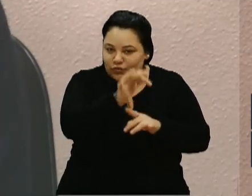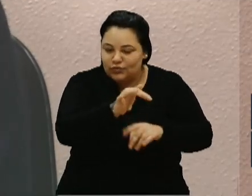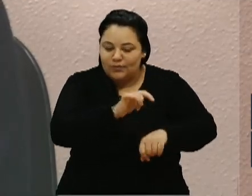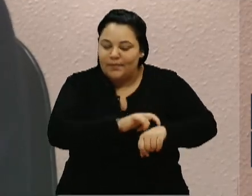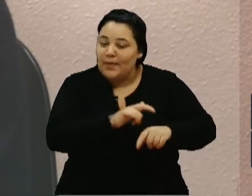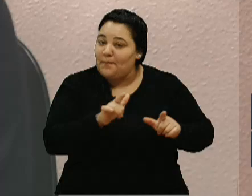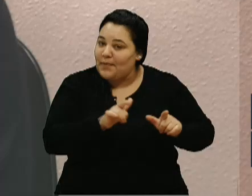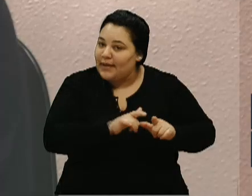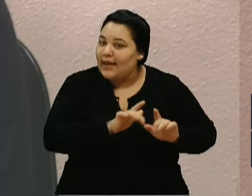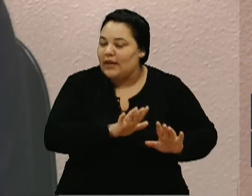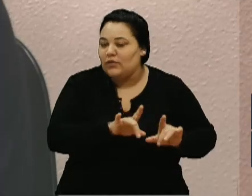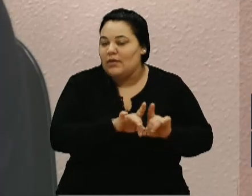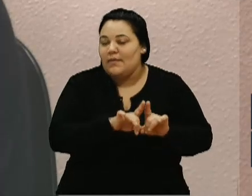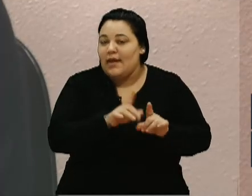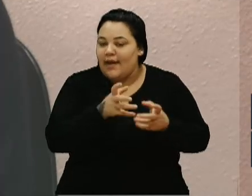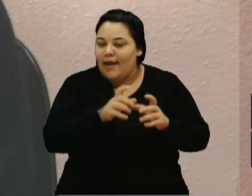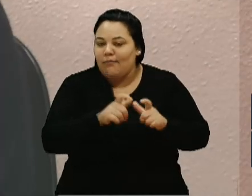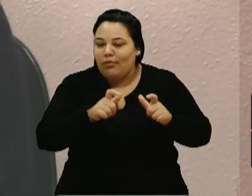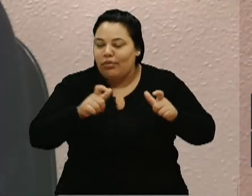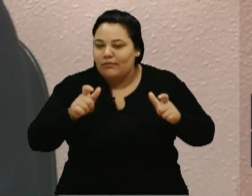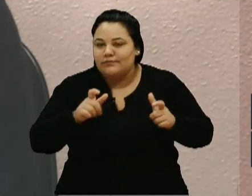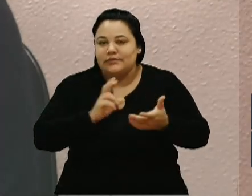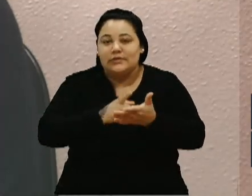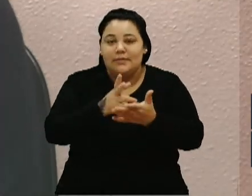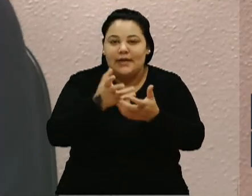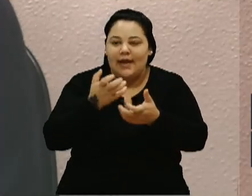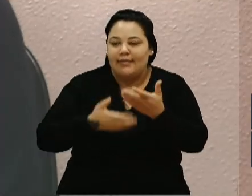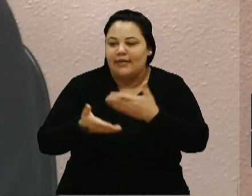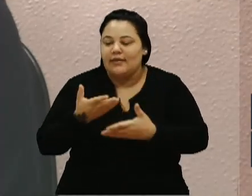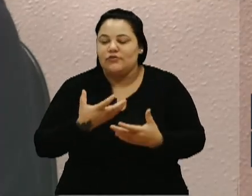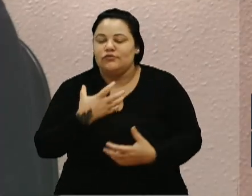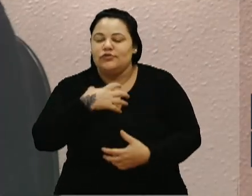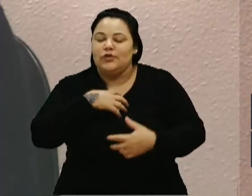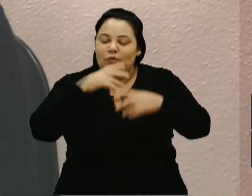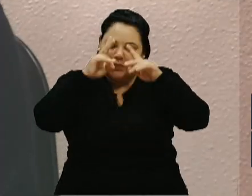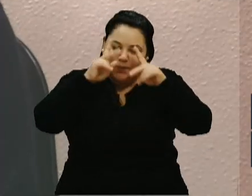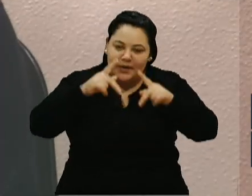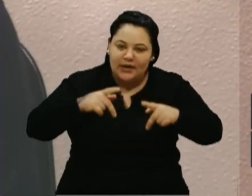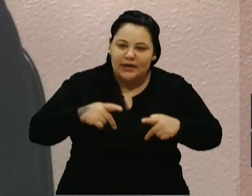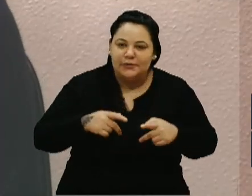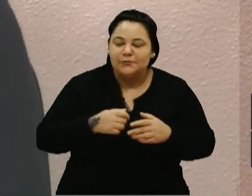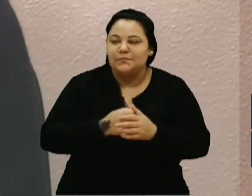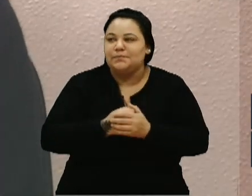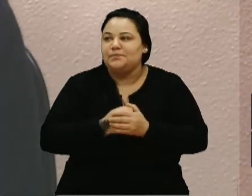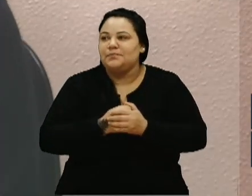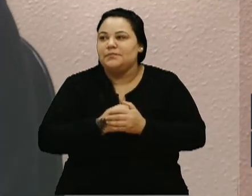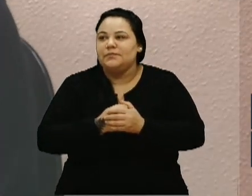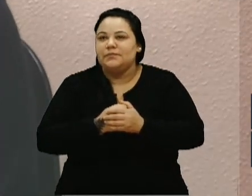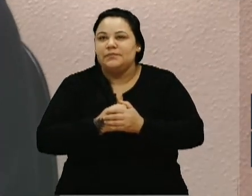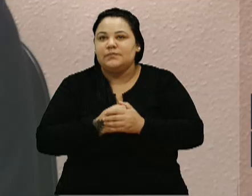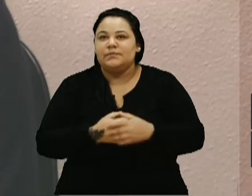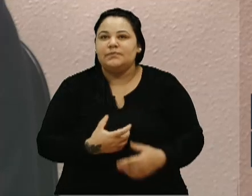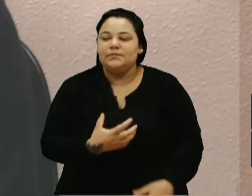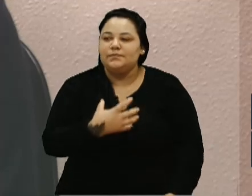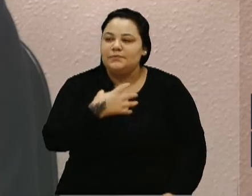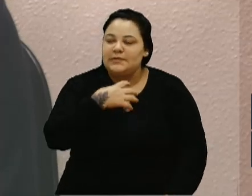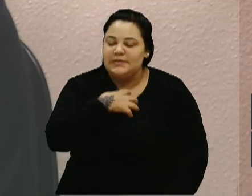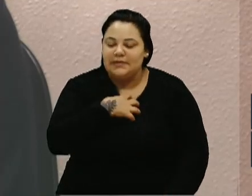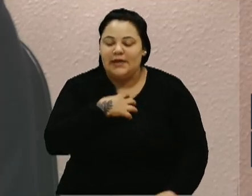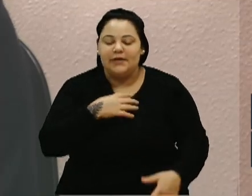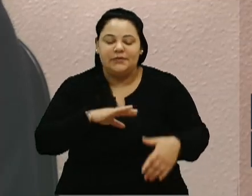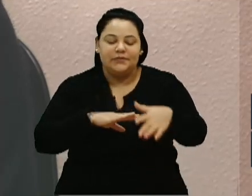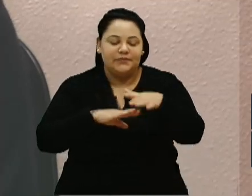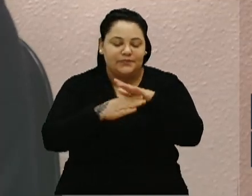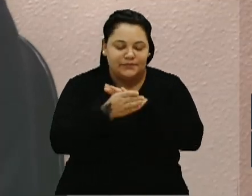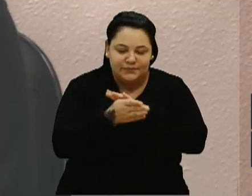de tempo e sempre buscando atender de forma humana, de forma adequada,